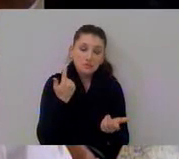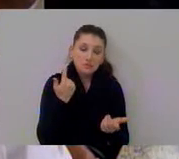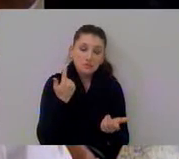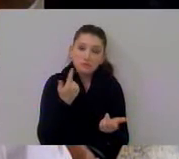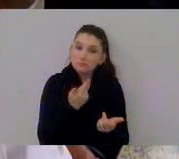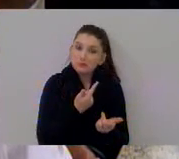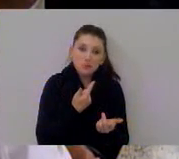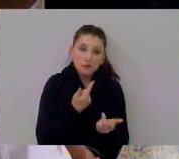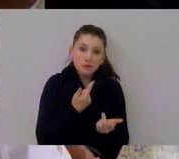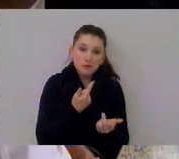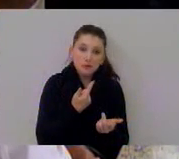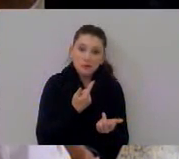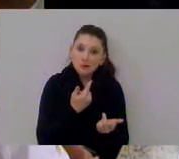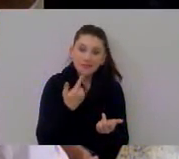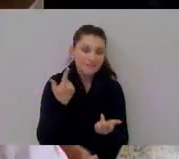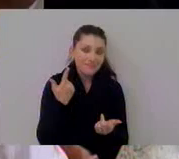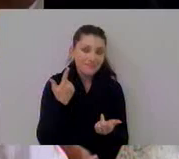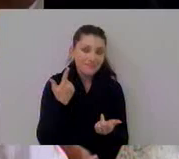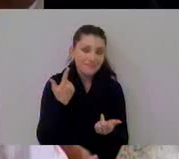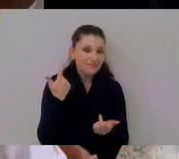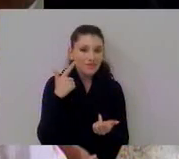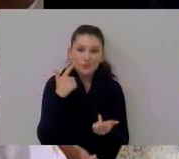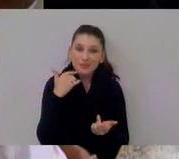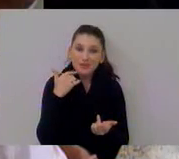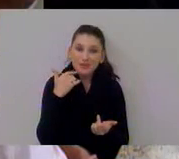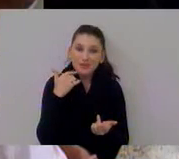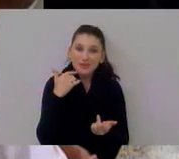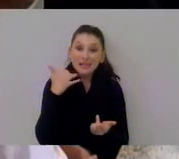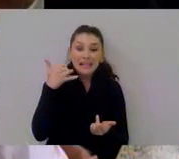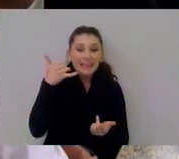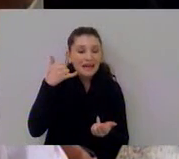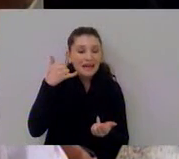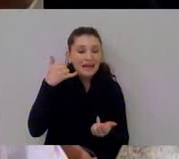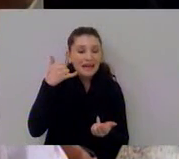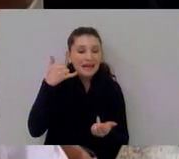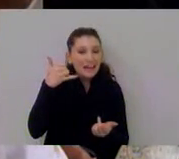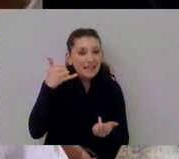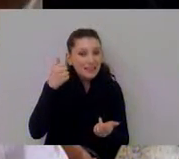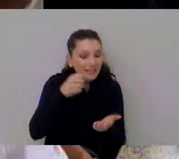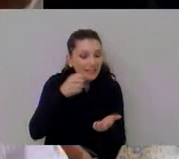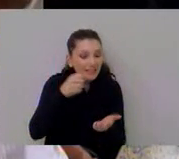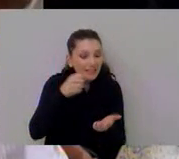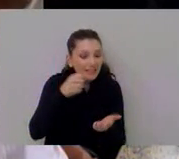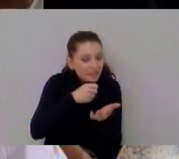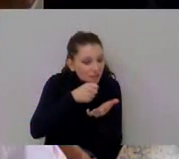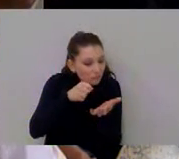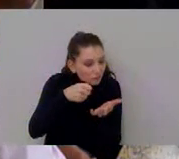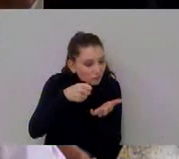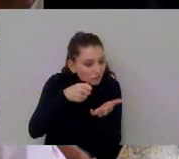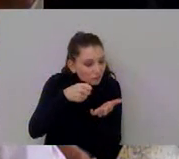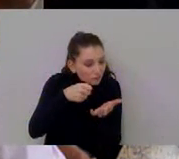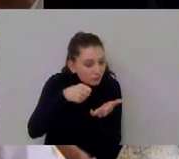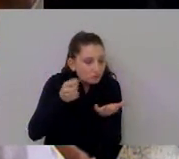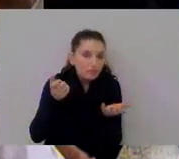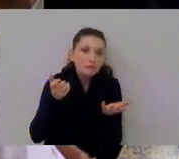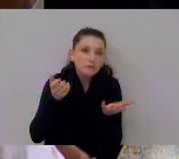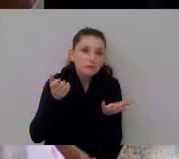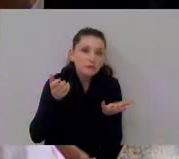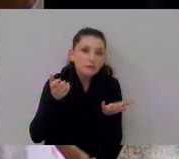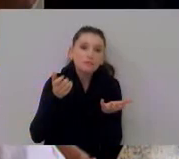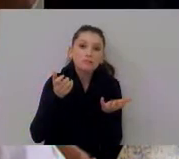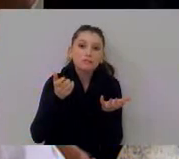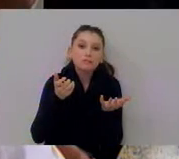caneta na mão, né? E gostaria do apoio de